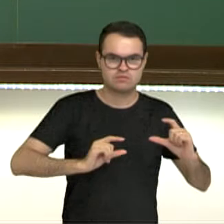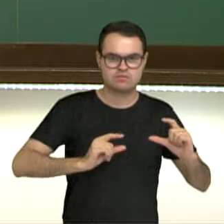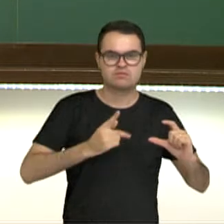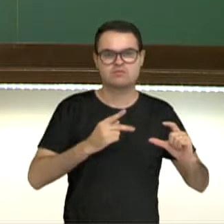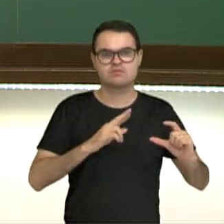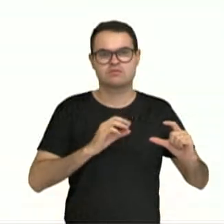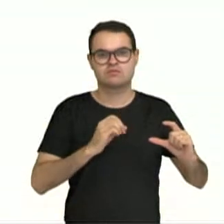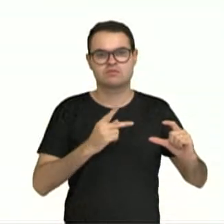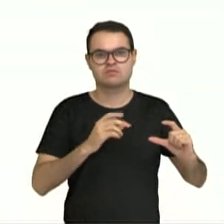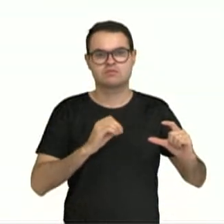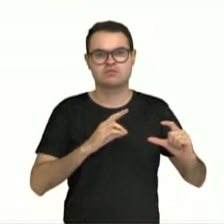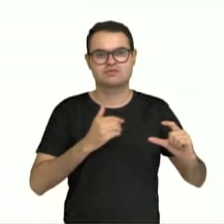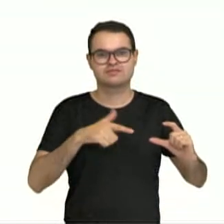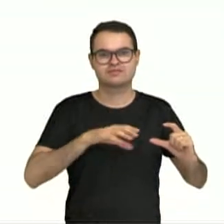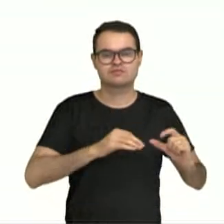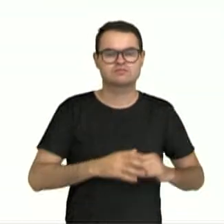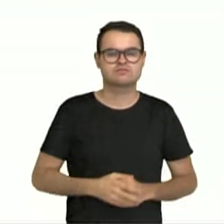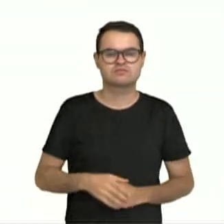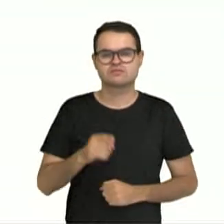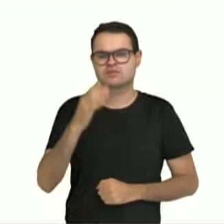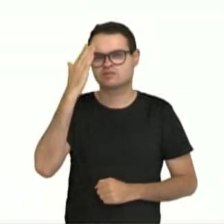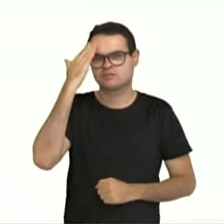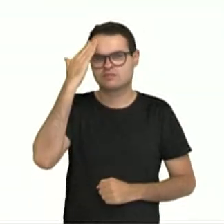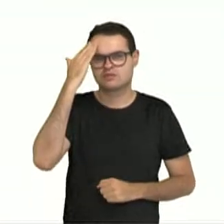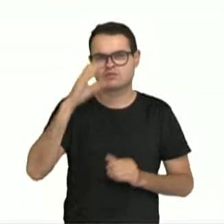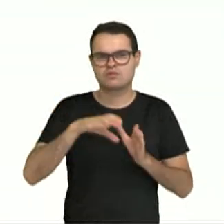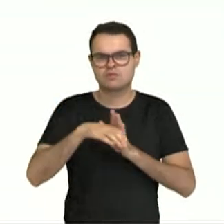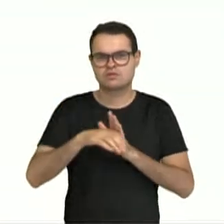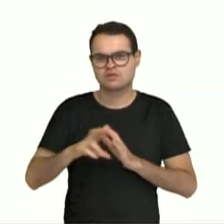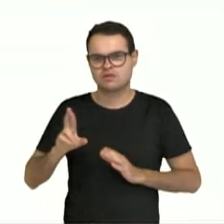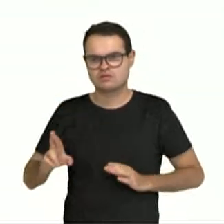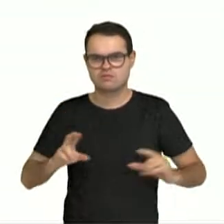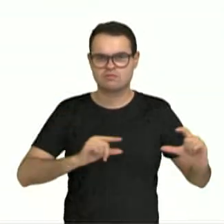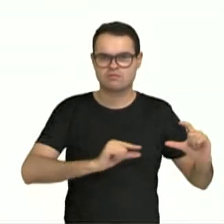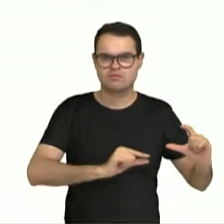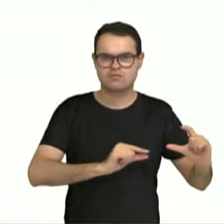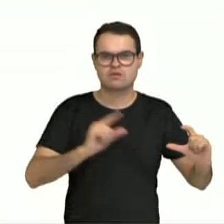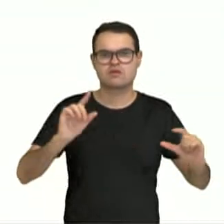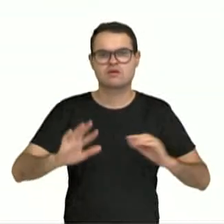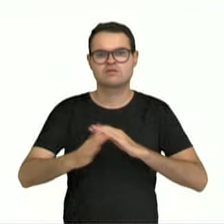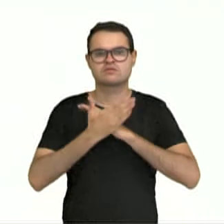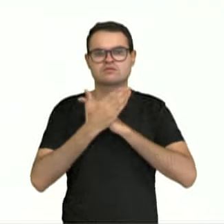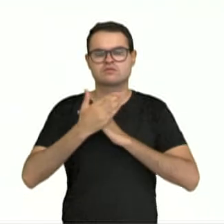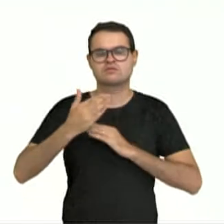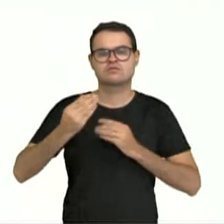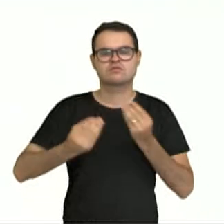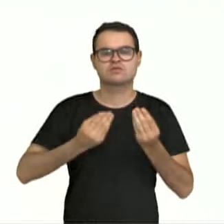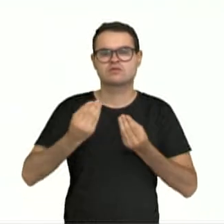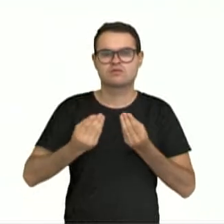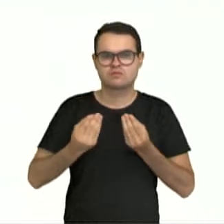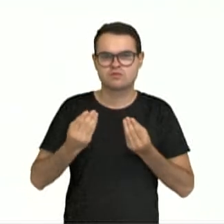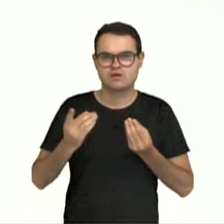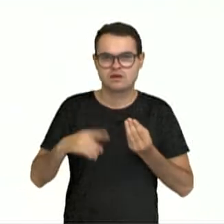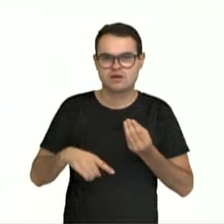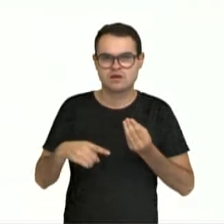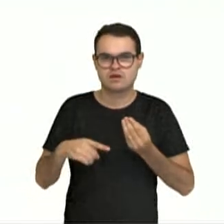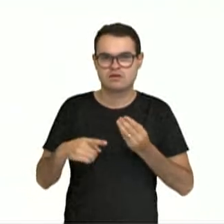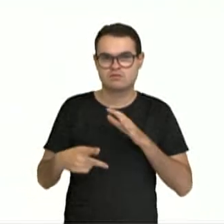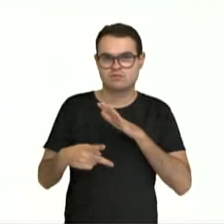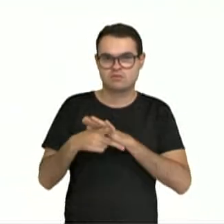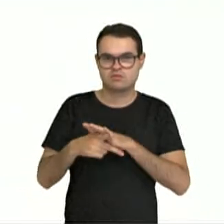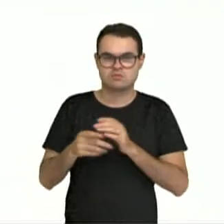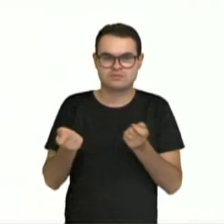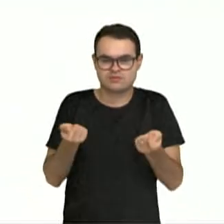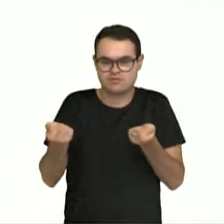isso? Vocês sabiam que o conceito de razão e proporção nos auxiliam a ter a economia nas compras,